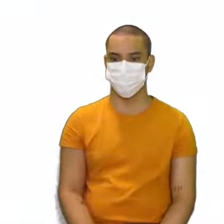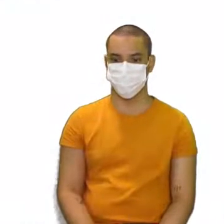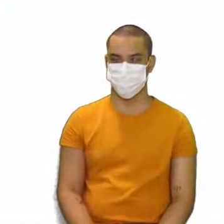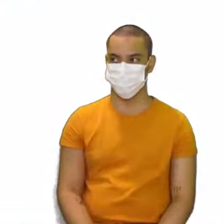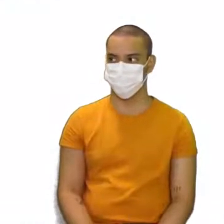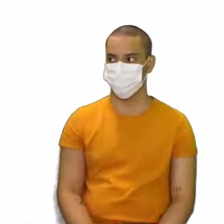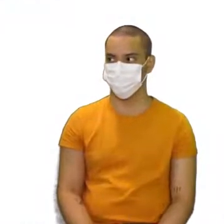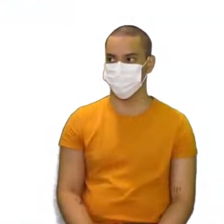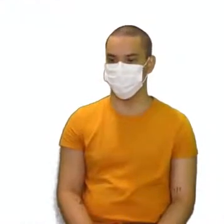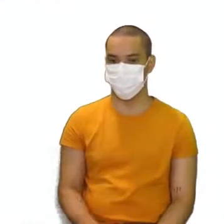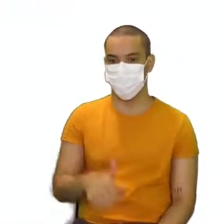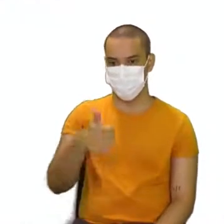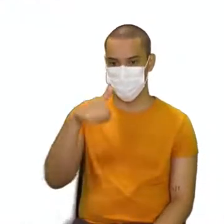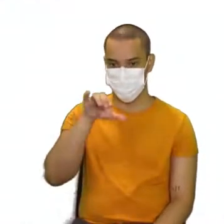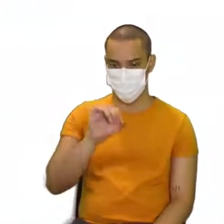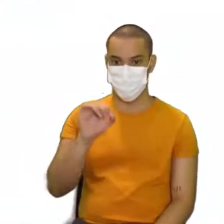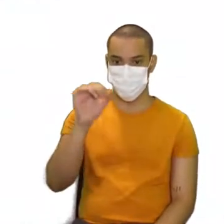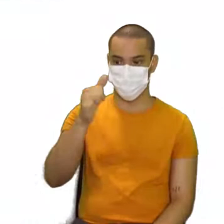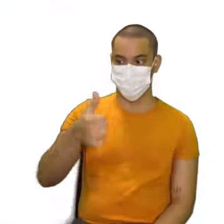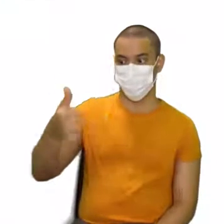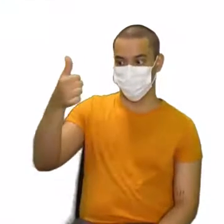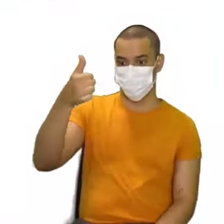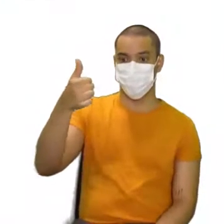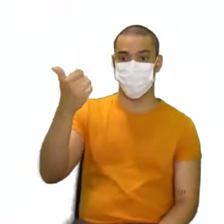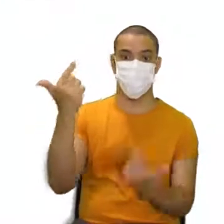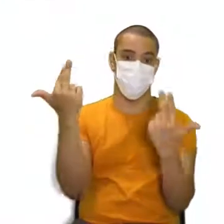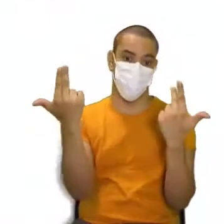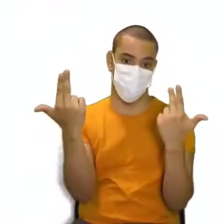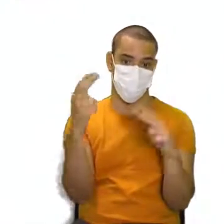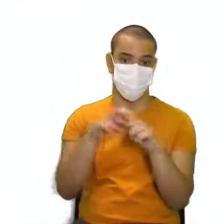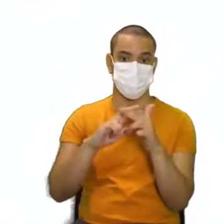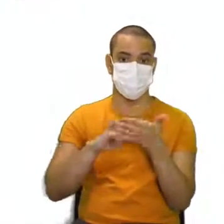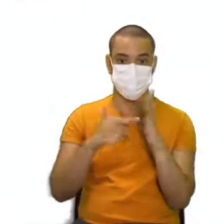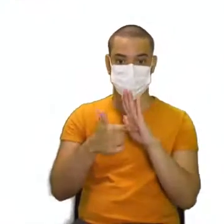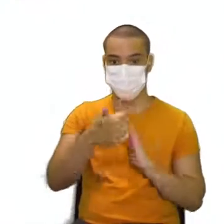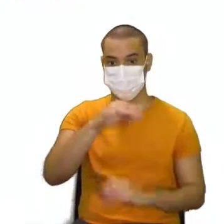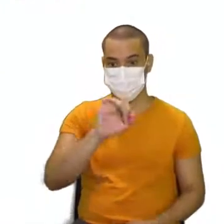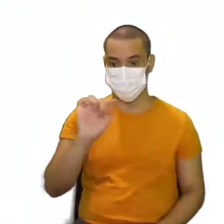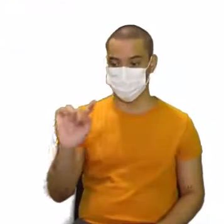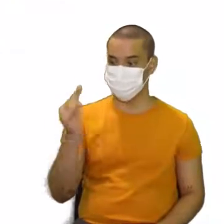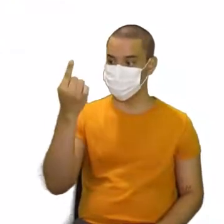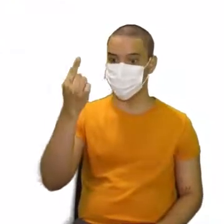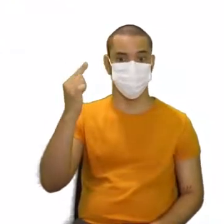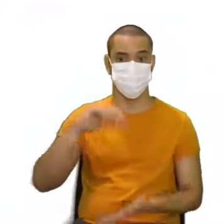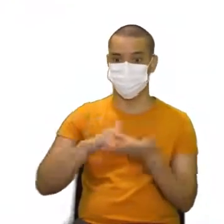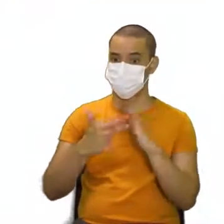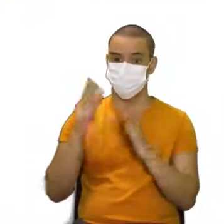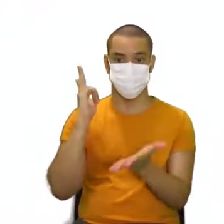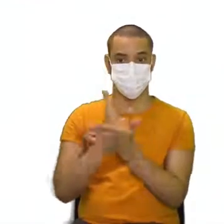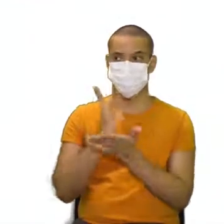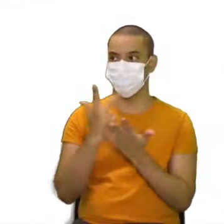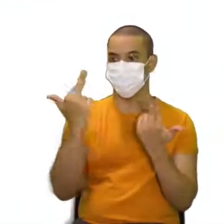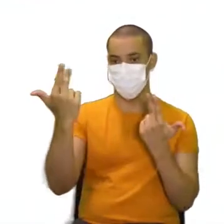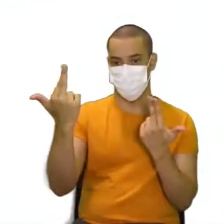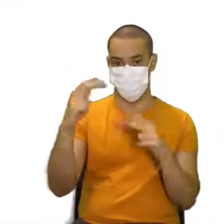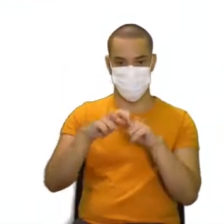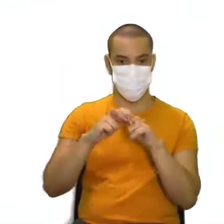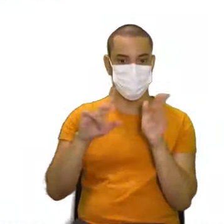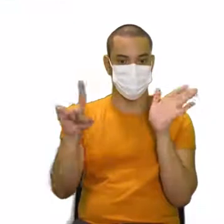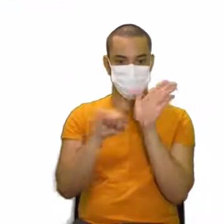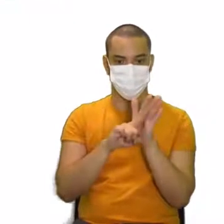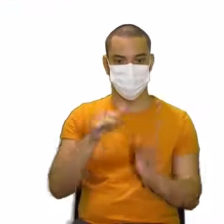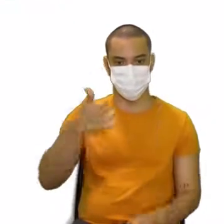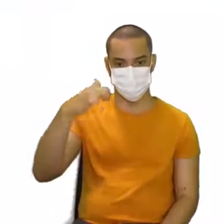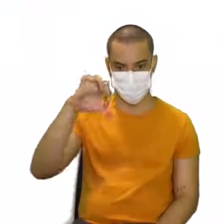10 elevado a 1 é a mesma coisa dez elevado a 1 e 10 né multiplica por ele mesmo como eu tenho